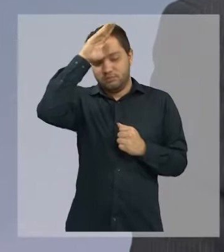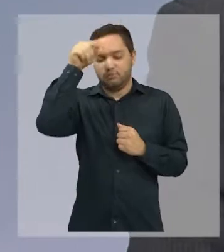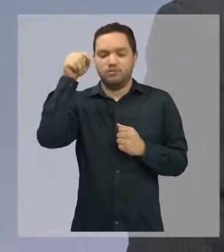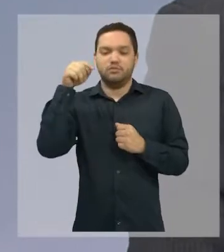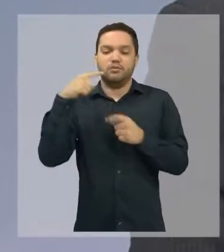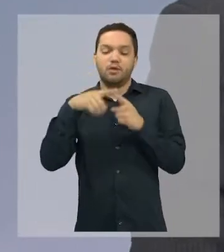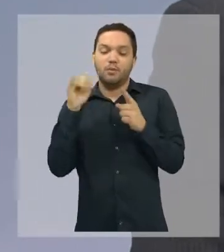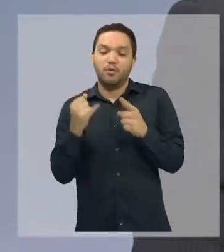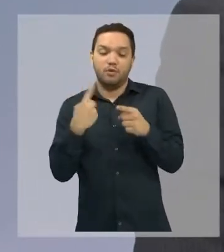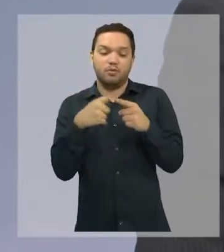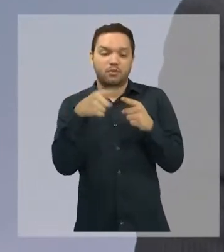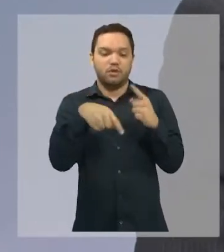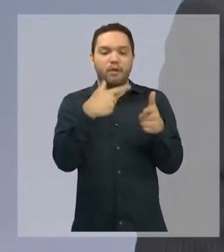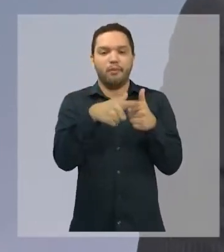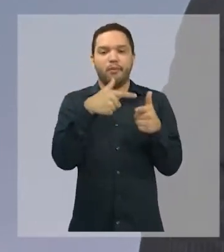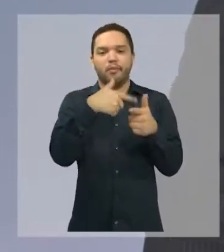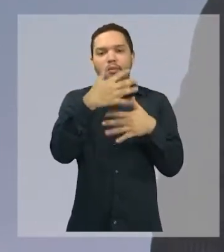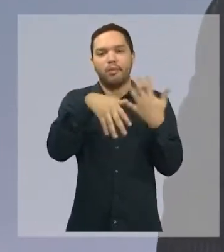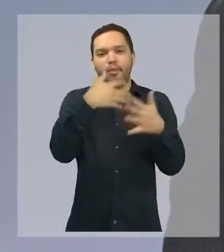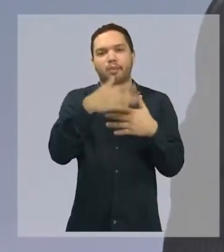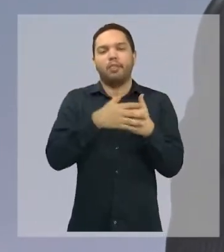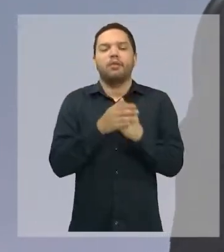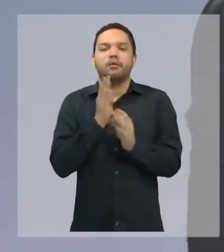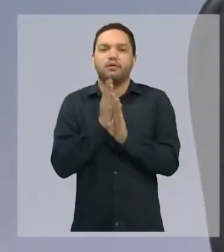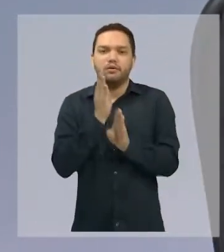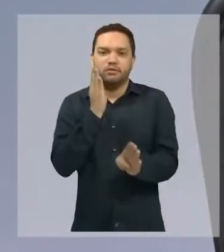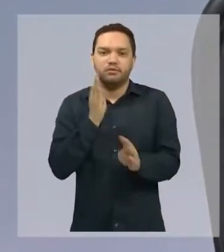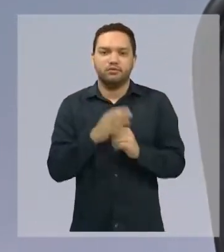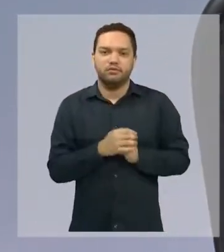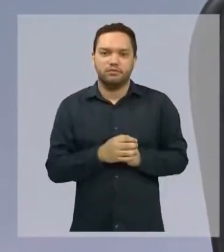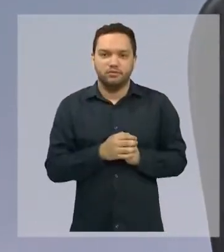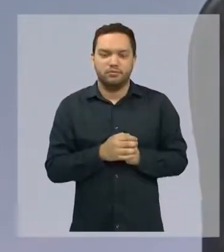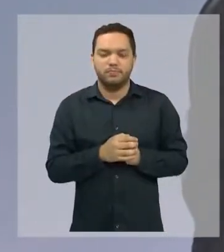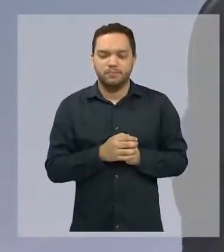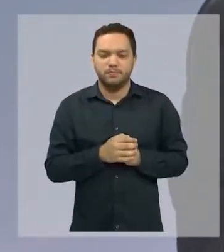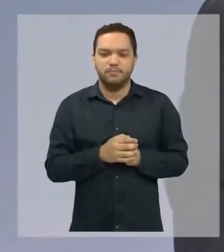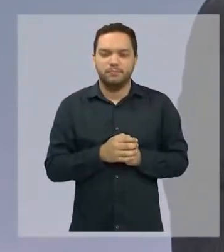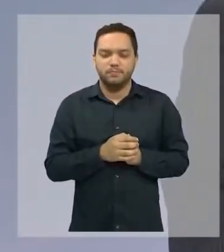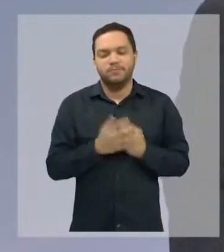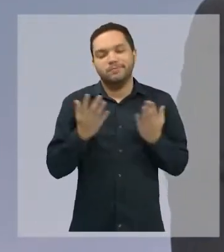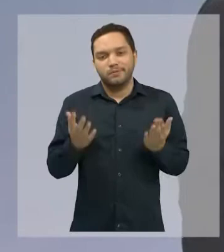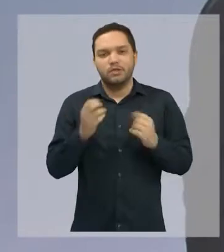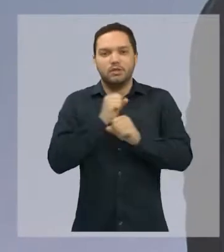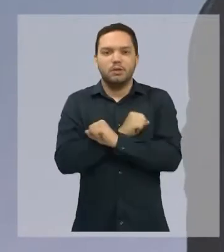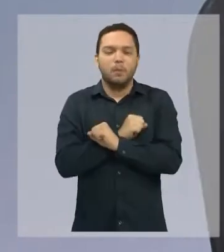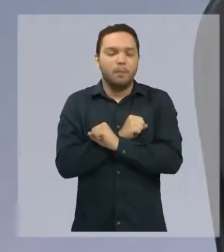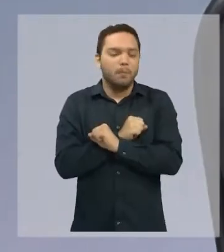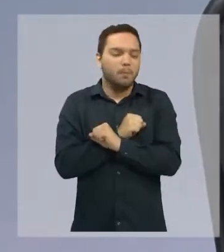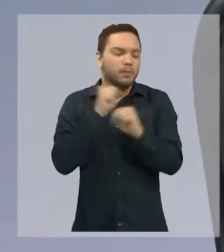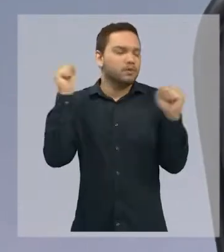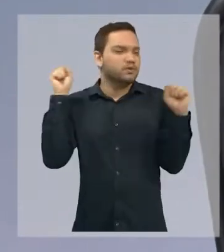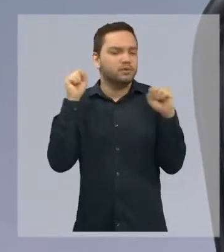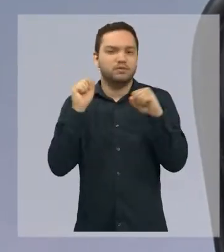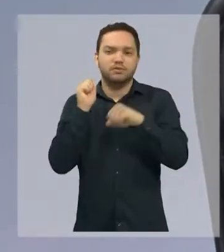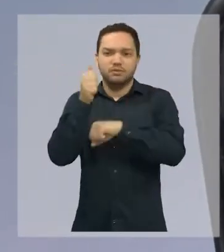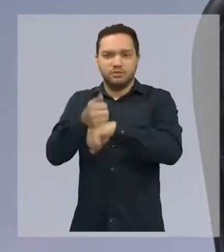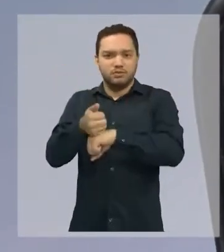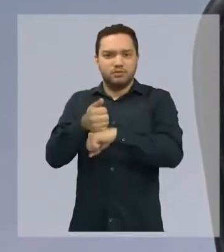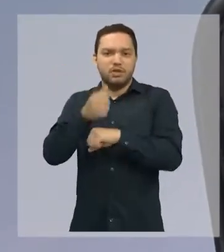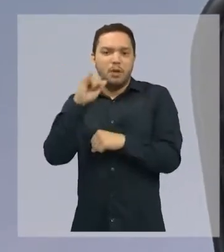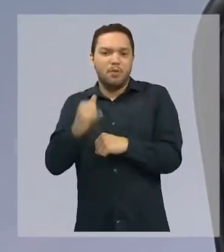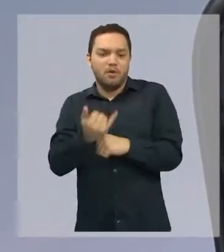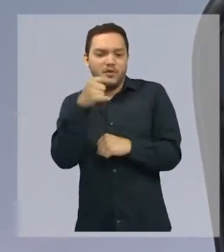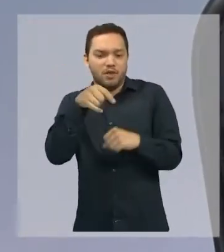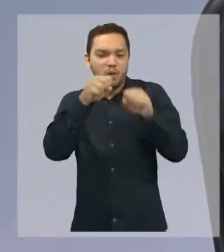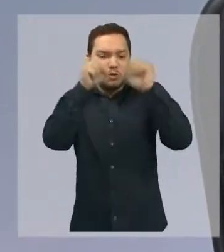disso. Ele é exatamente os escombros disso. Então seria impossível, Ronaldo, que ele entrasse no poder para